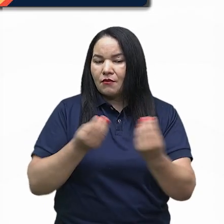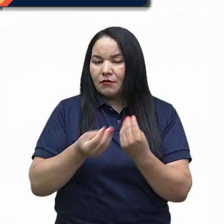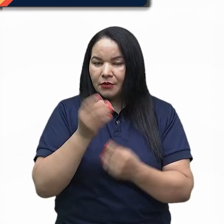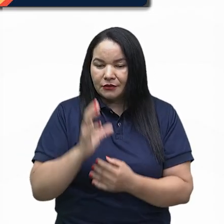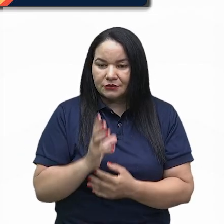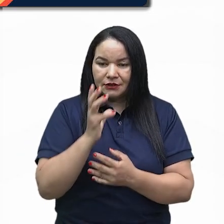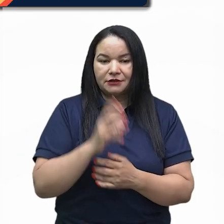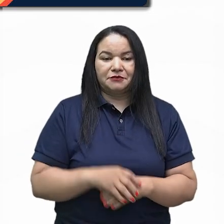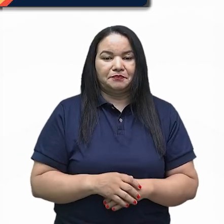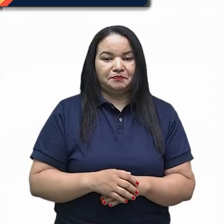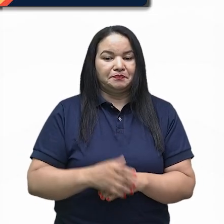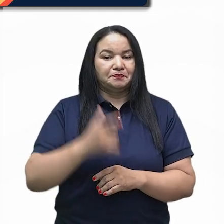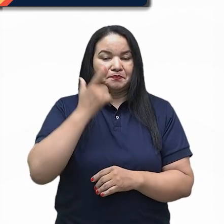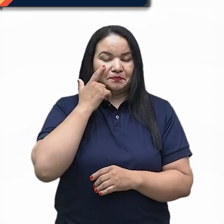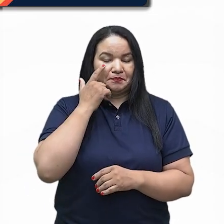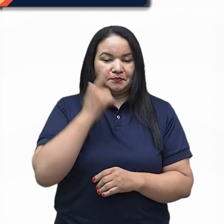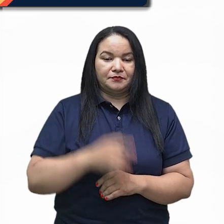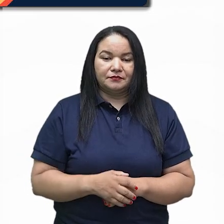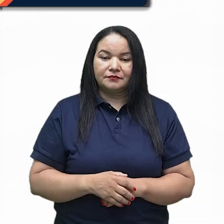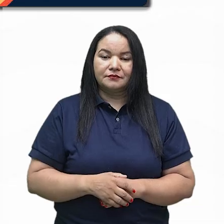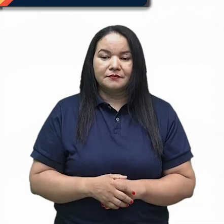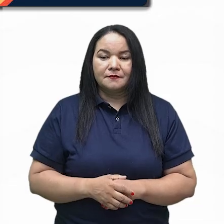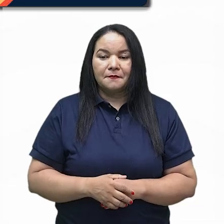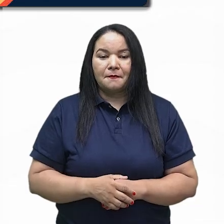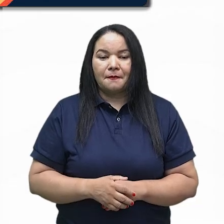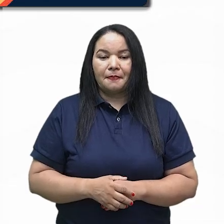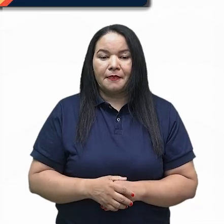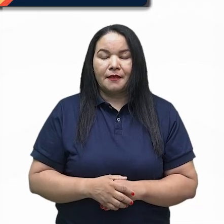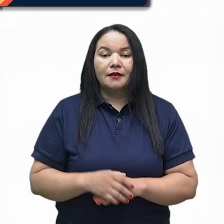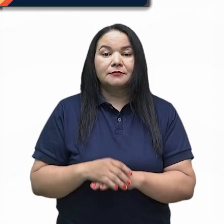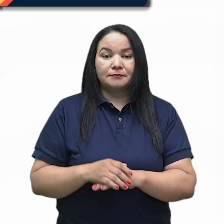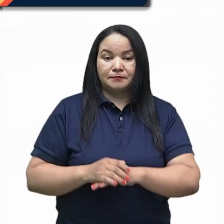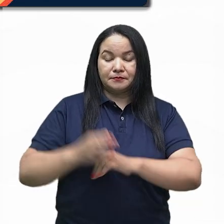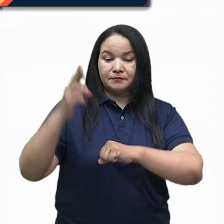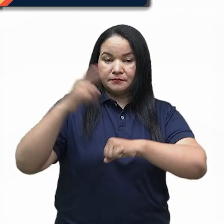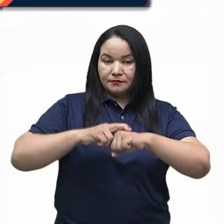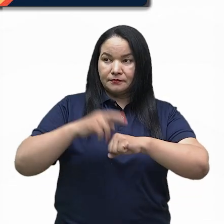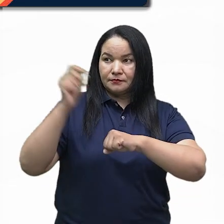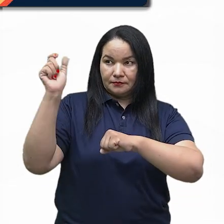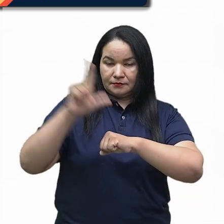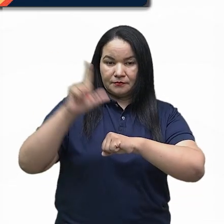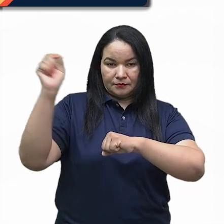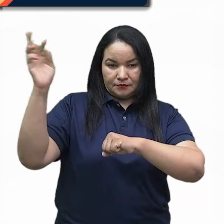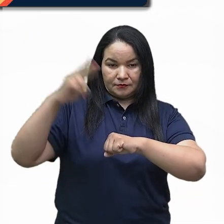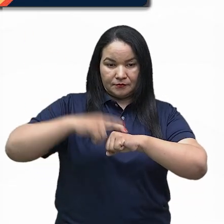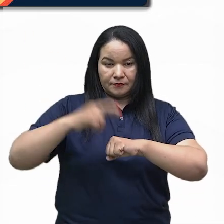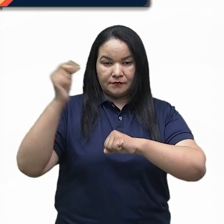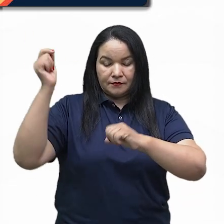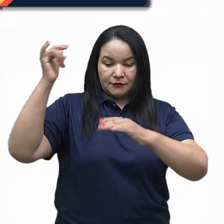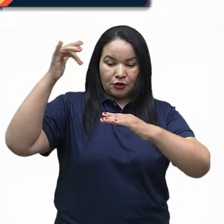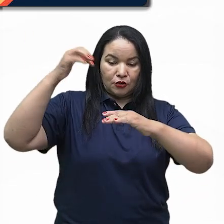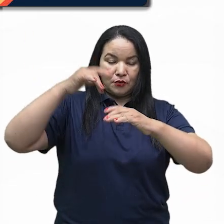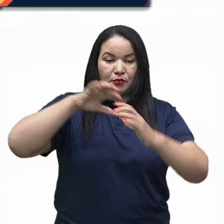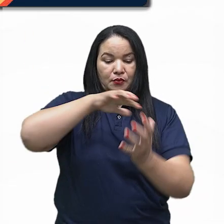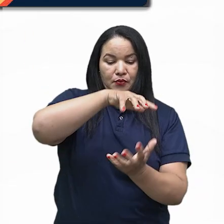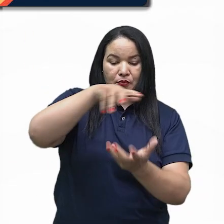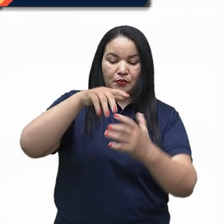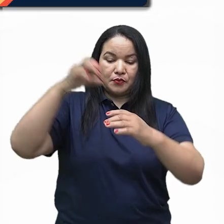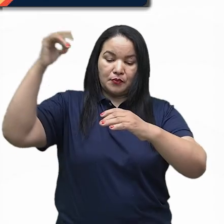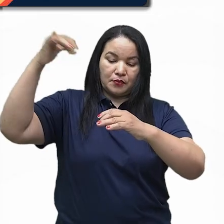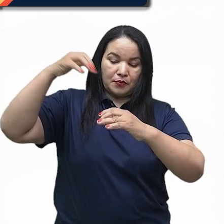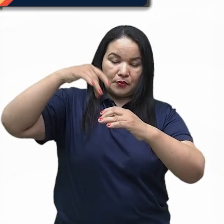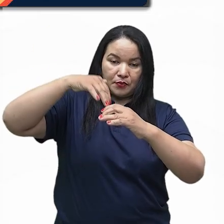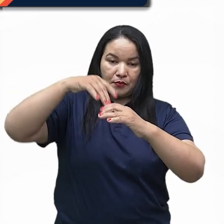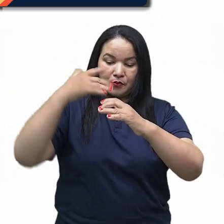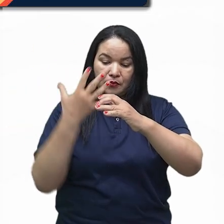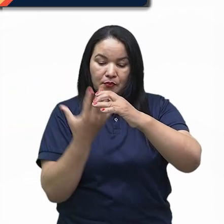né? Como você vê aí na imagem. Ele ocorre quando parte da radiação solar que chega ao planeta é absorvida